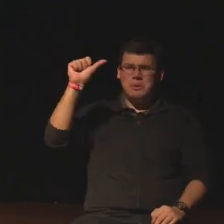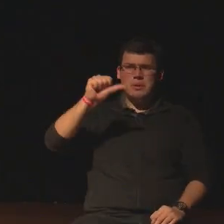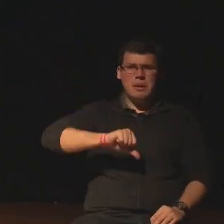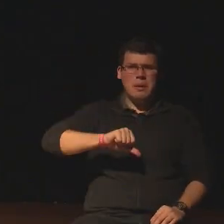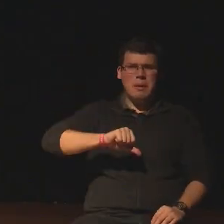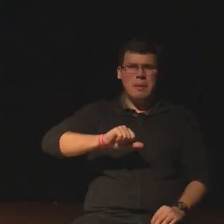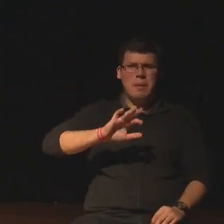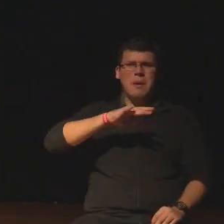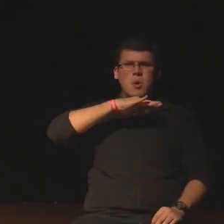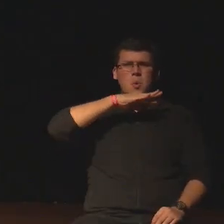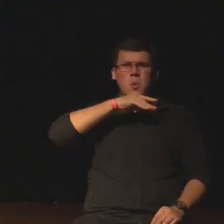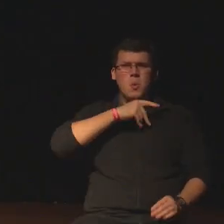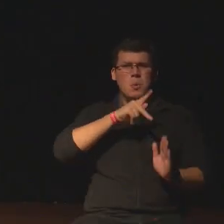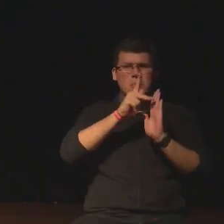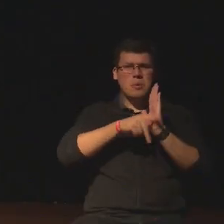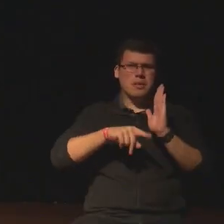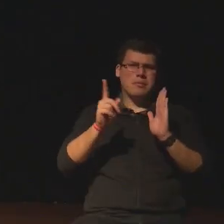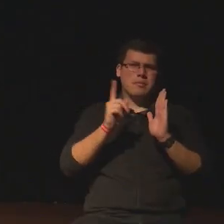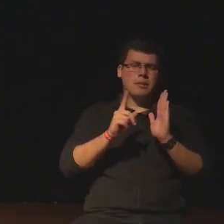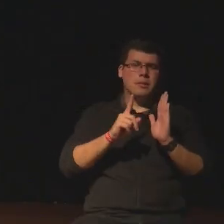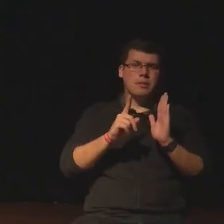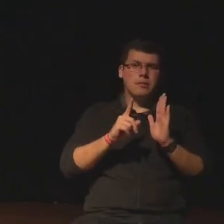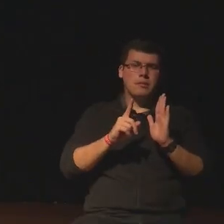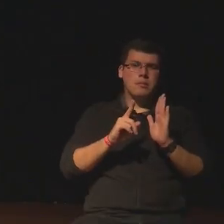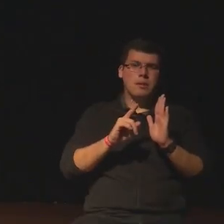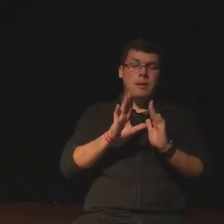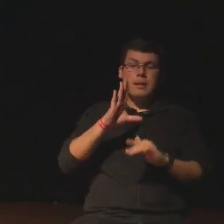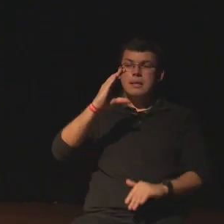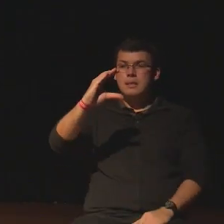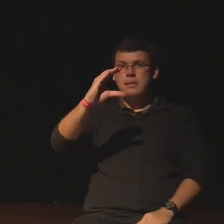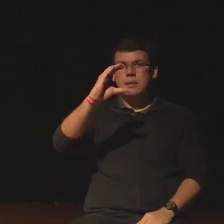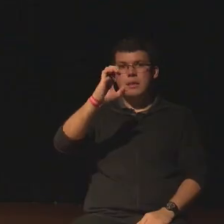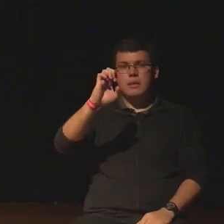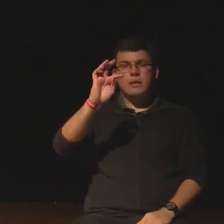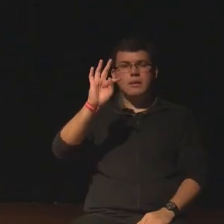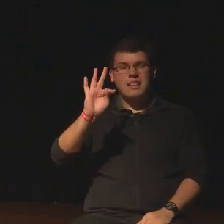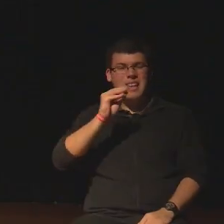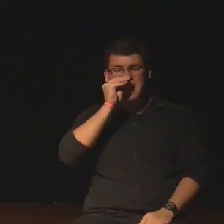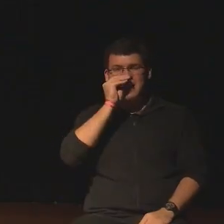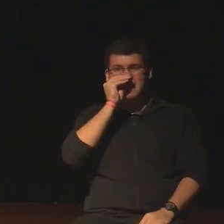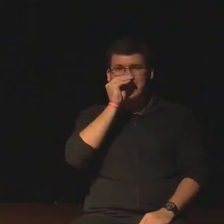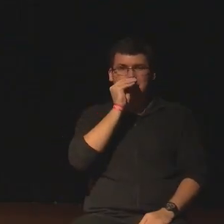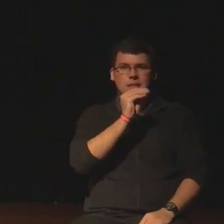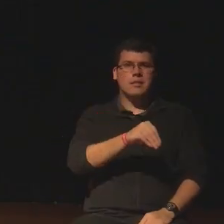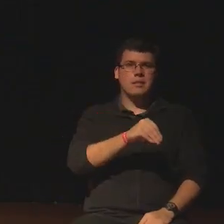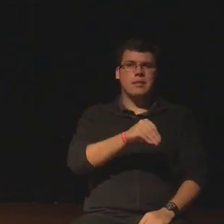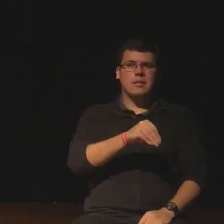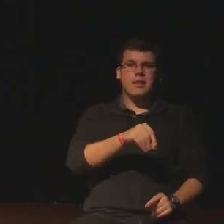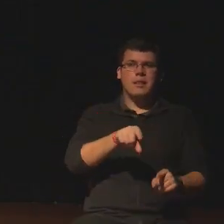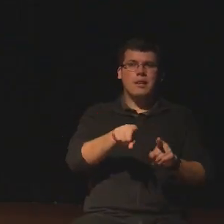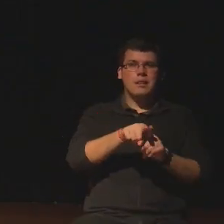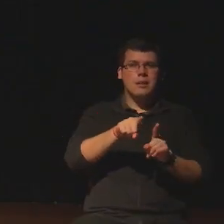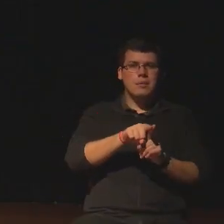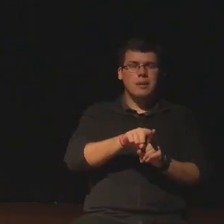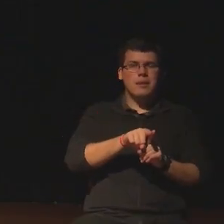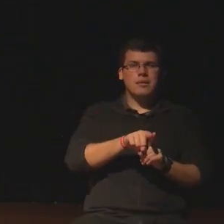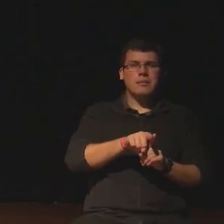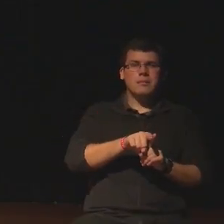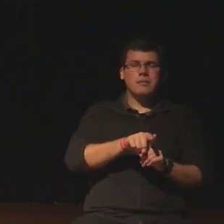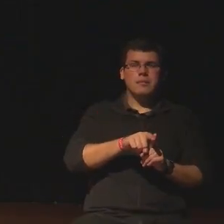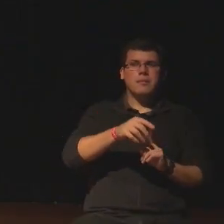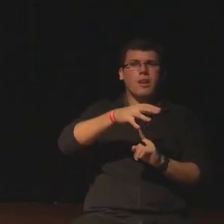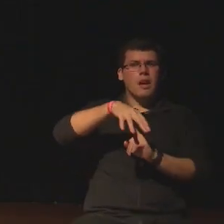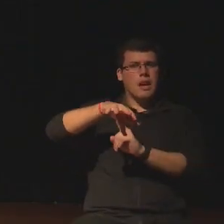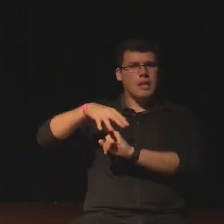projeto. A CET é negligente. A feira de antiguidade que foi para Pamplona, em frente à minha casa, que é